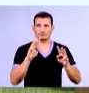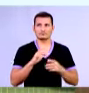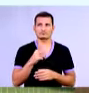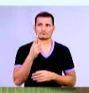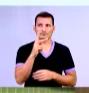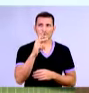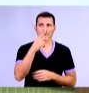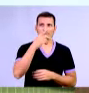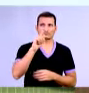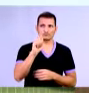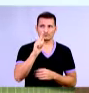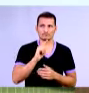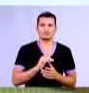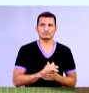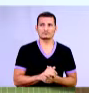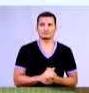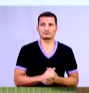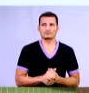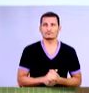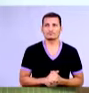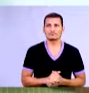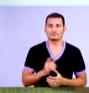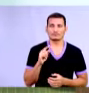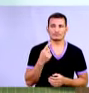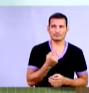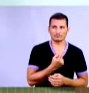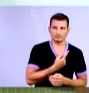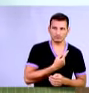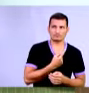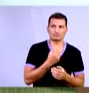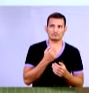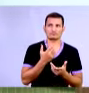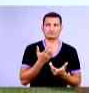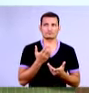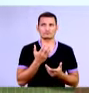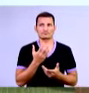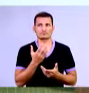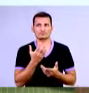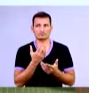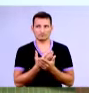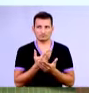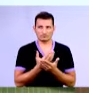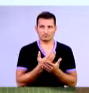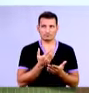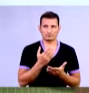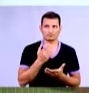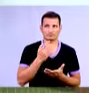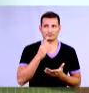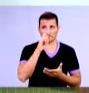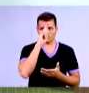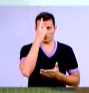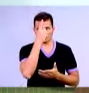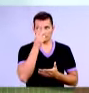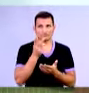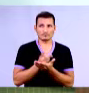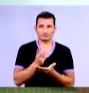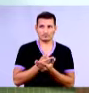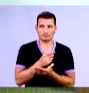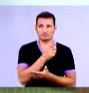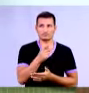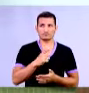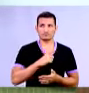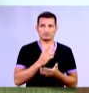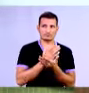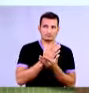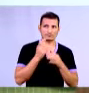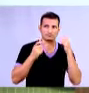suas páginas. Nós veremos que, embora a ideia seja a mesma, né? Você tem algumas preocupações